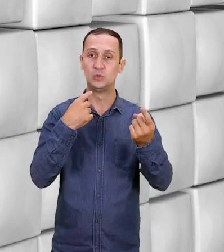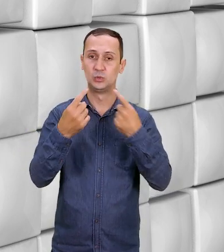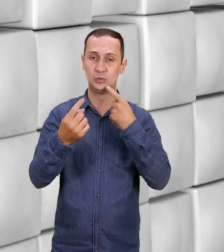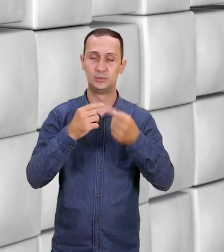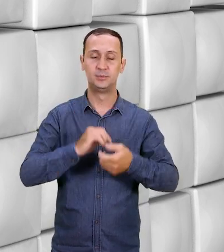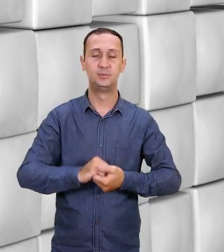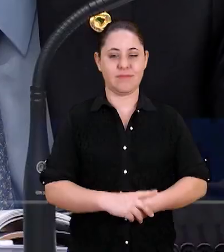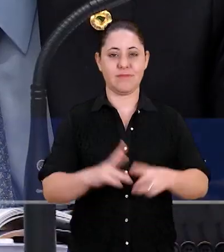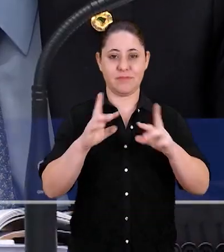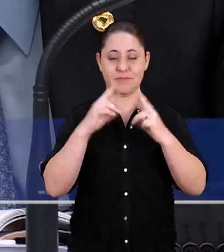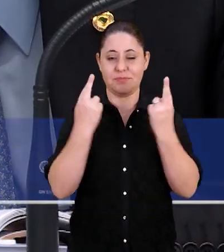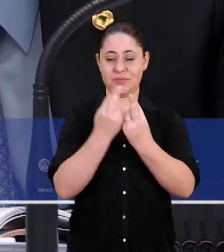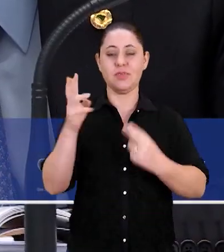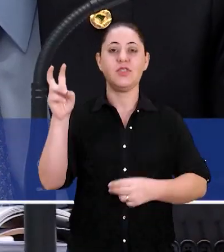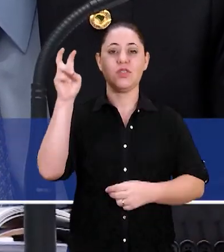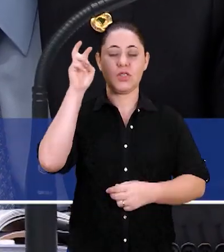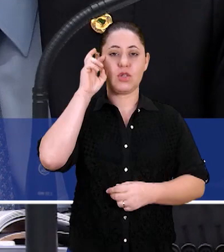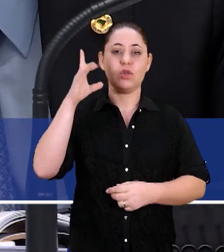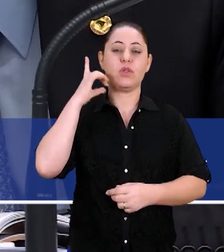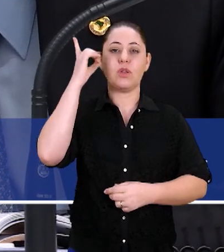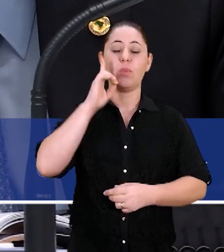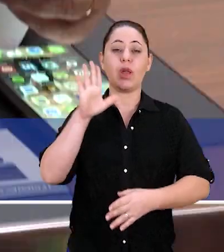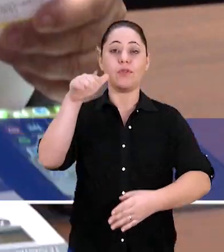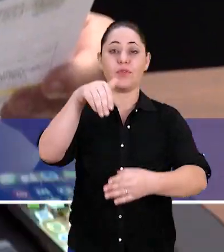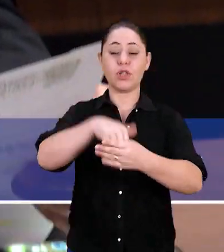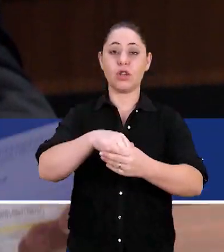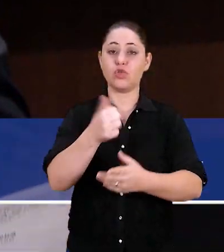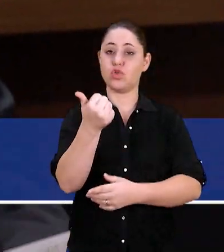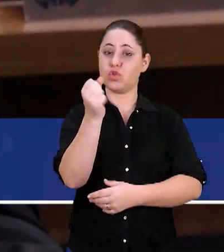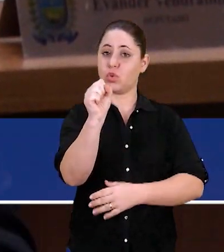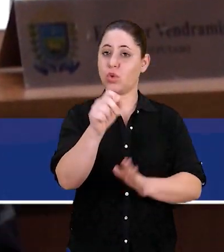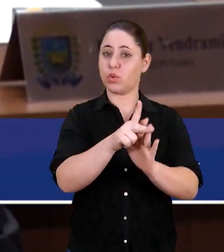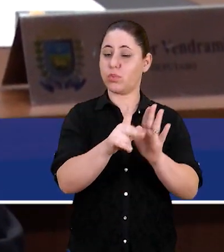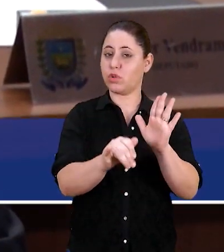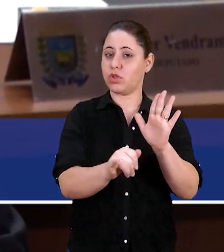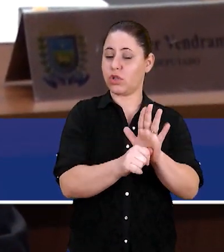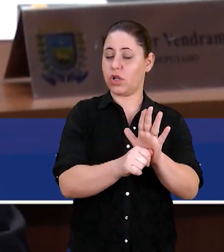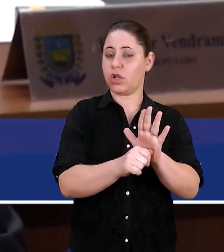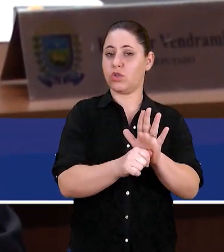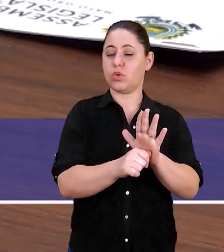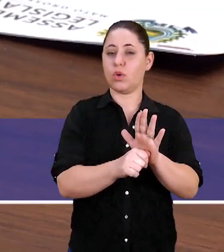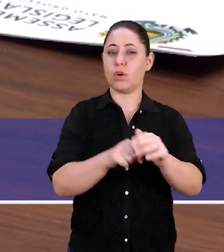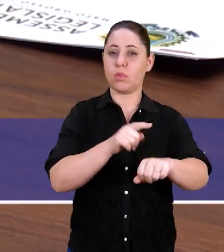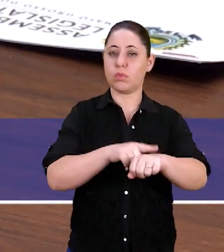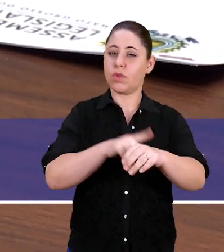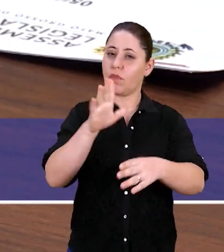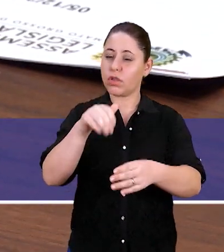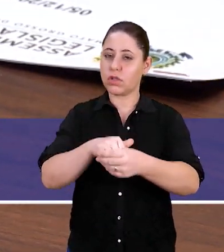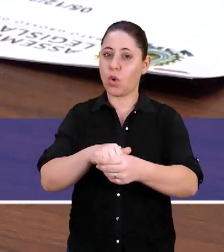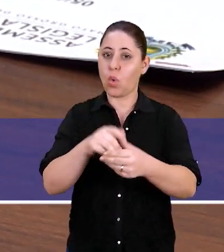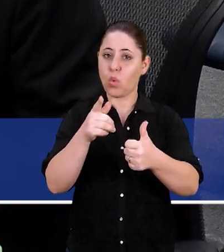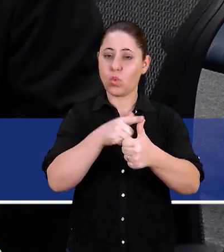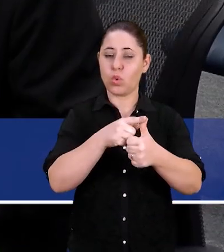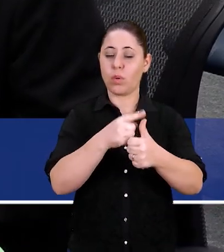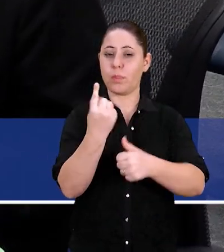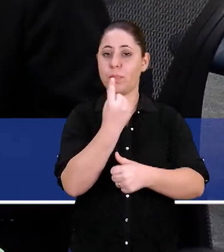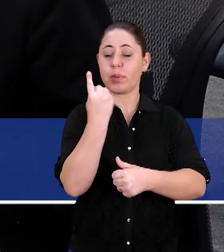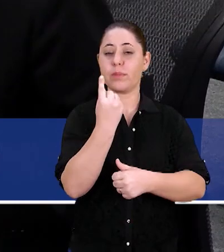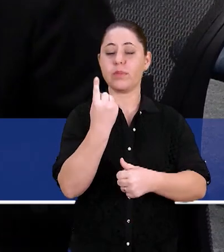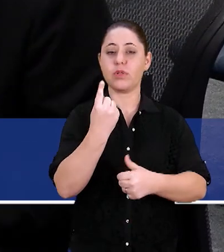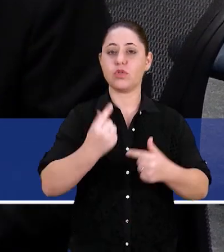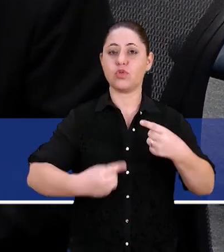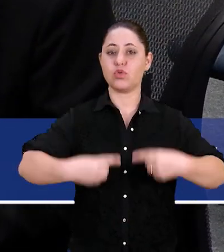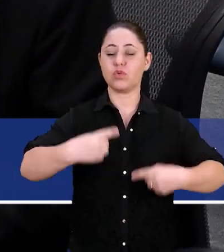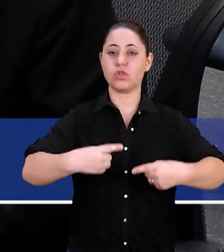primeira discussão. Na sessão desta quinta-feira, os deputados votaram 18 projetos durante a ordem do dia, sendo um